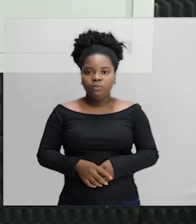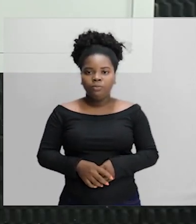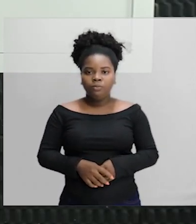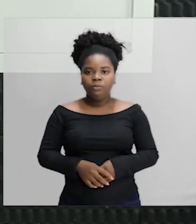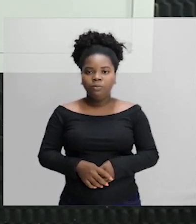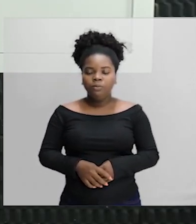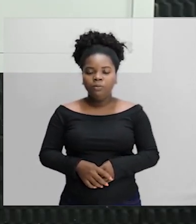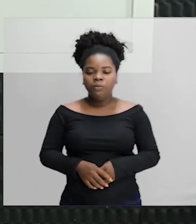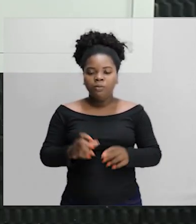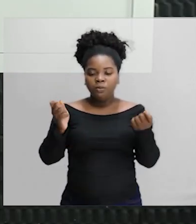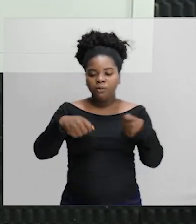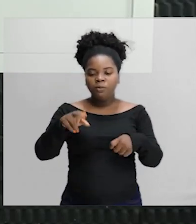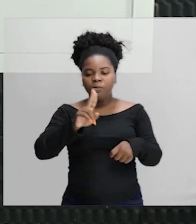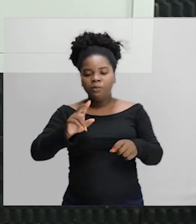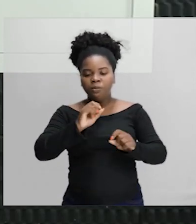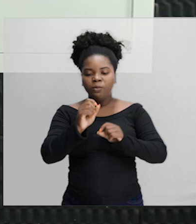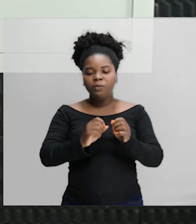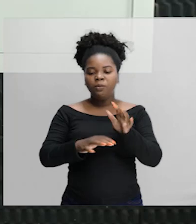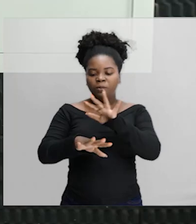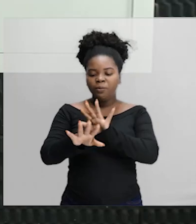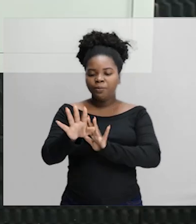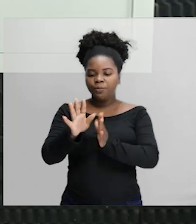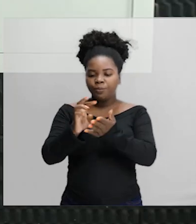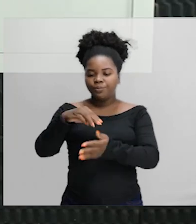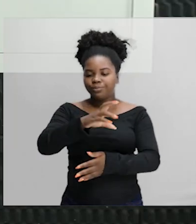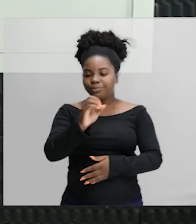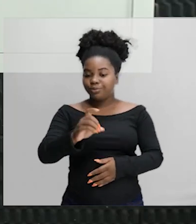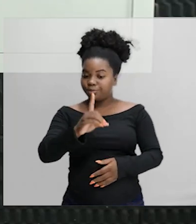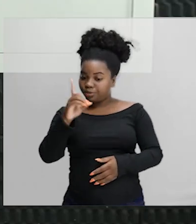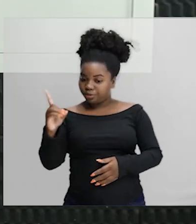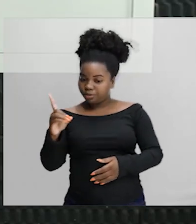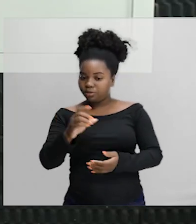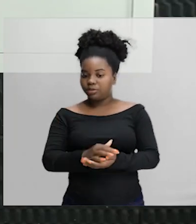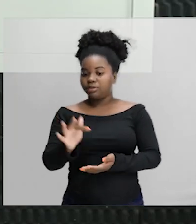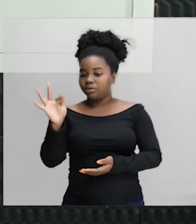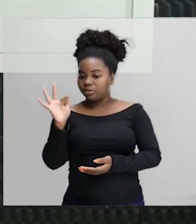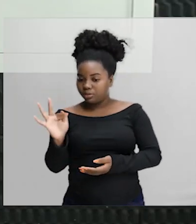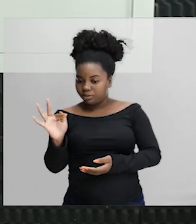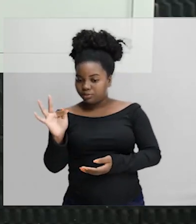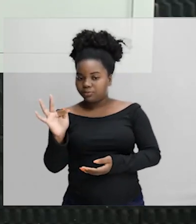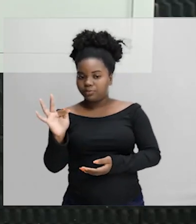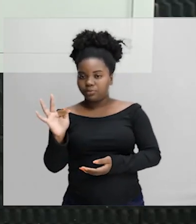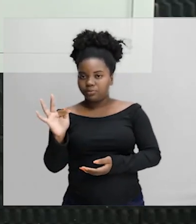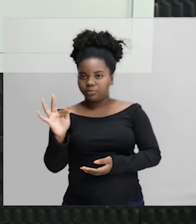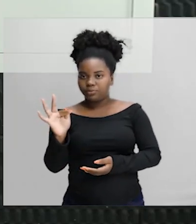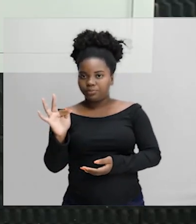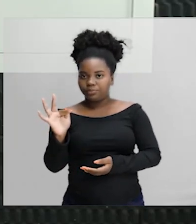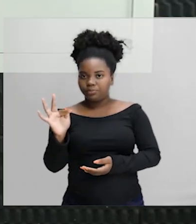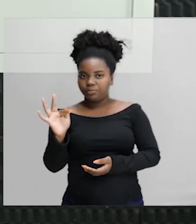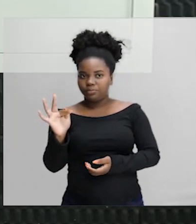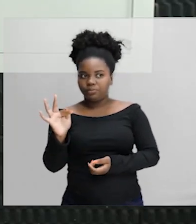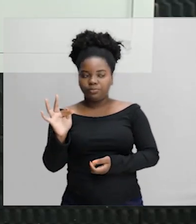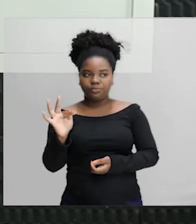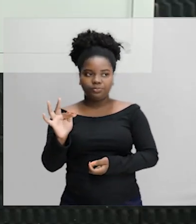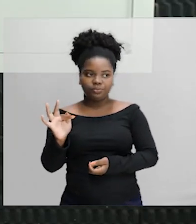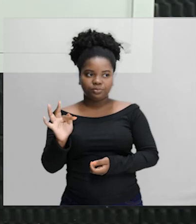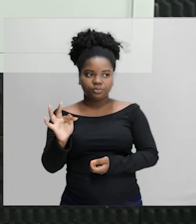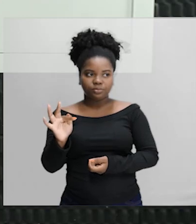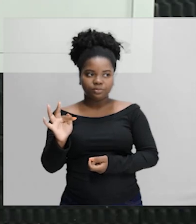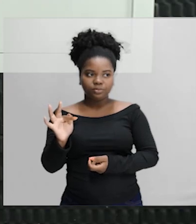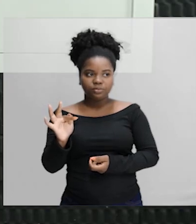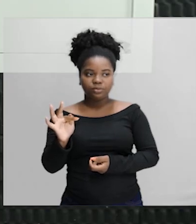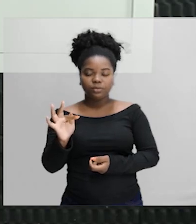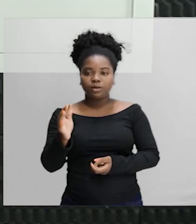Certo? Poderemos utilizar também a mão direita. Ó. Então vai ser F, né? No caso,